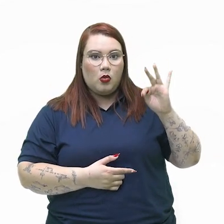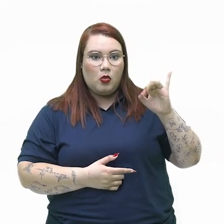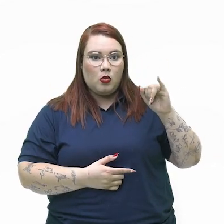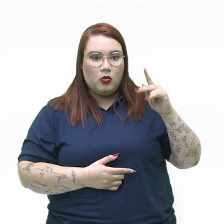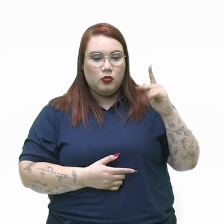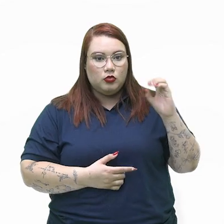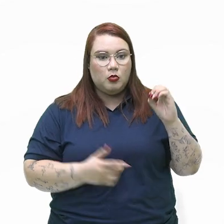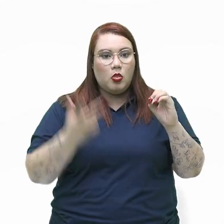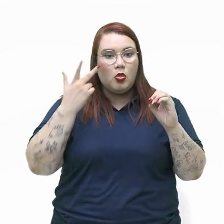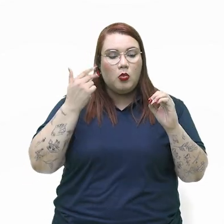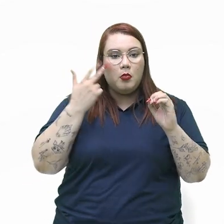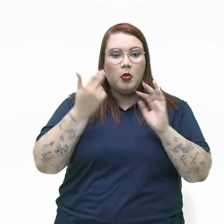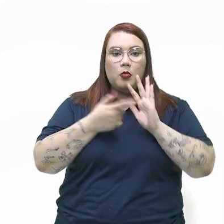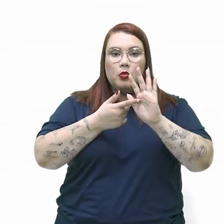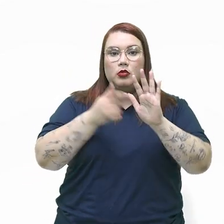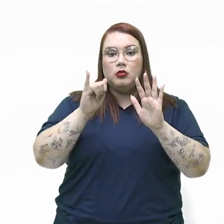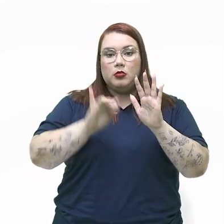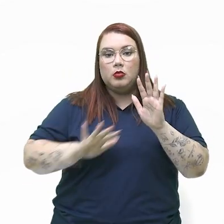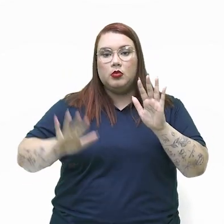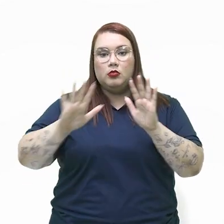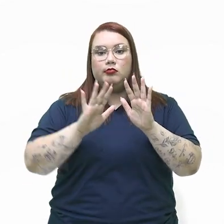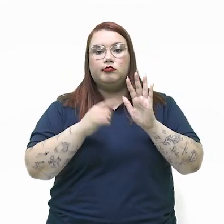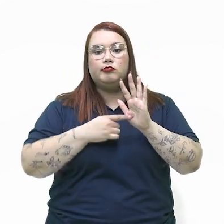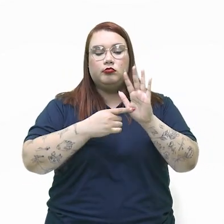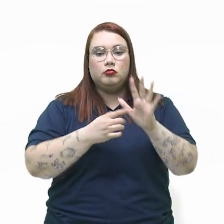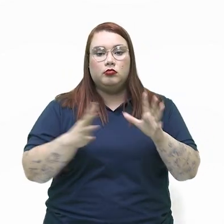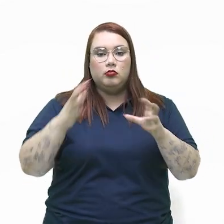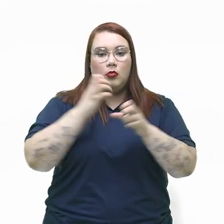vendo aí na imagem, ele vai apresentar esses